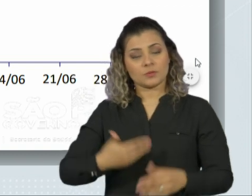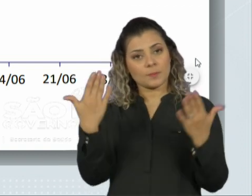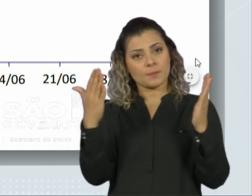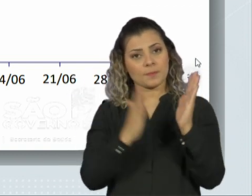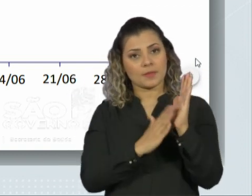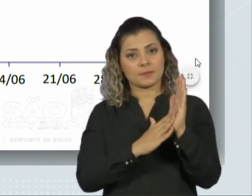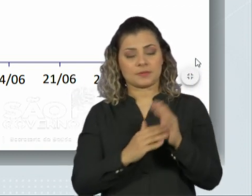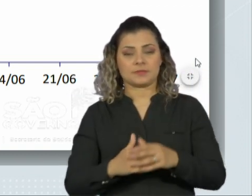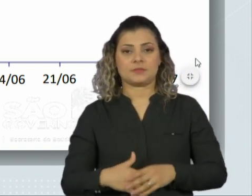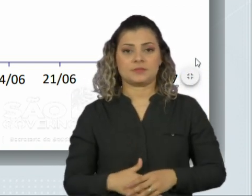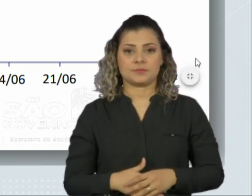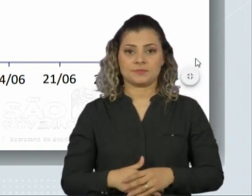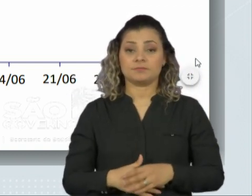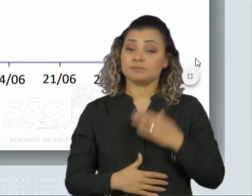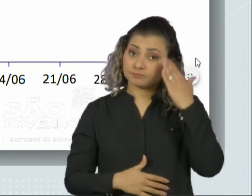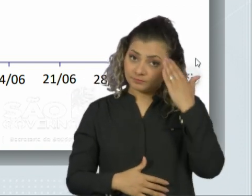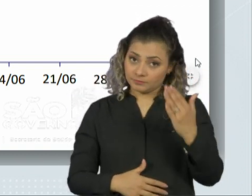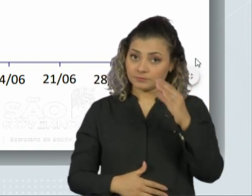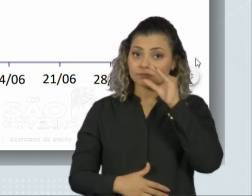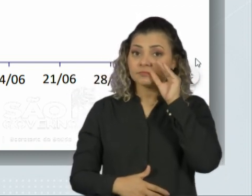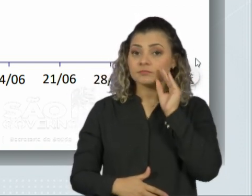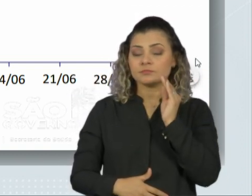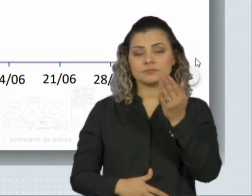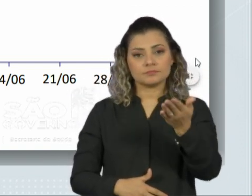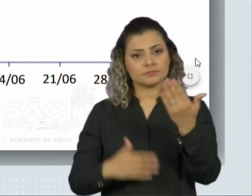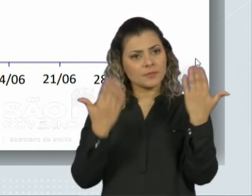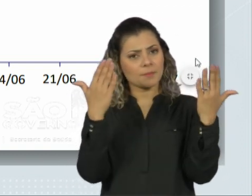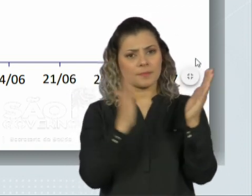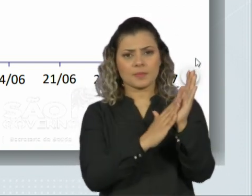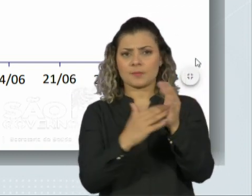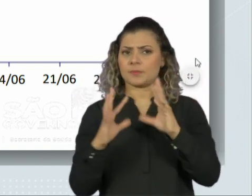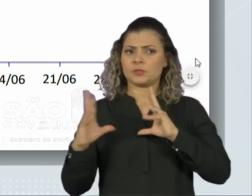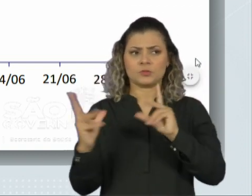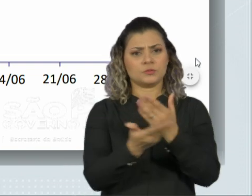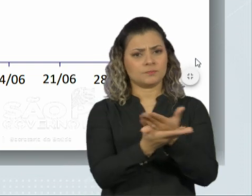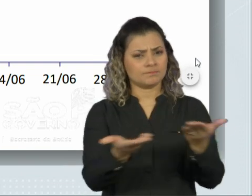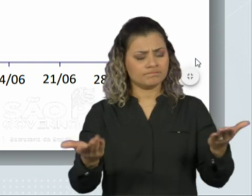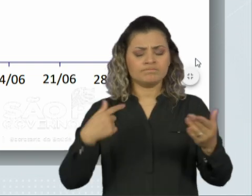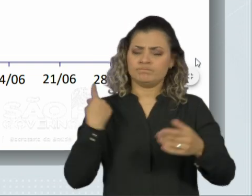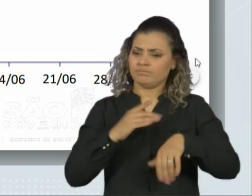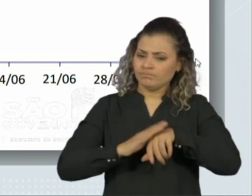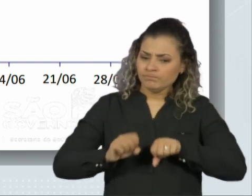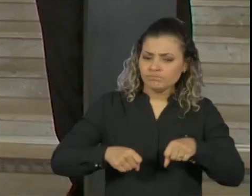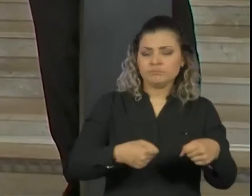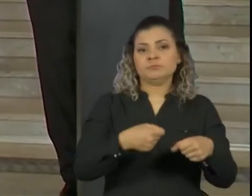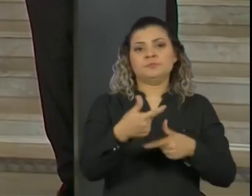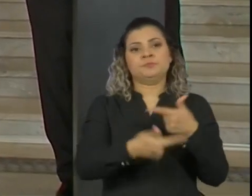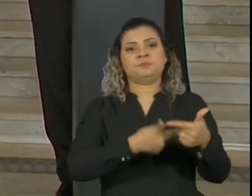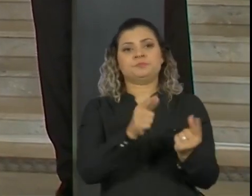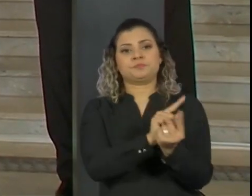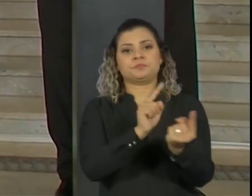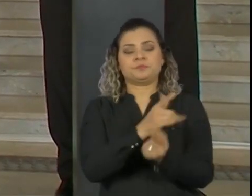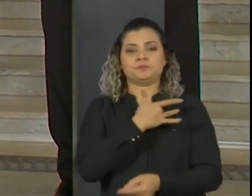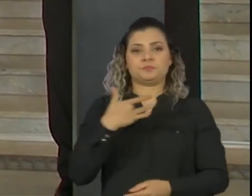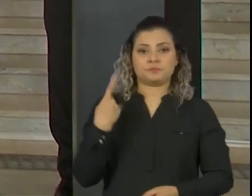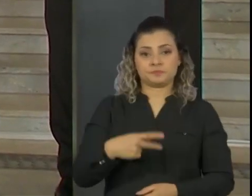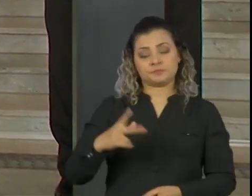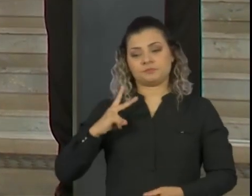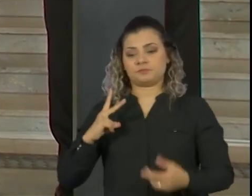parabéns. Obrigado, doutor Zé Henrique Guerra. Parabéns a todos nós e a todos que no sistema de saúde pública do Estado de São Paulo e também do